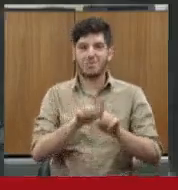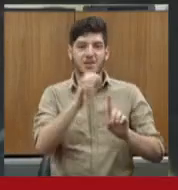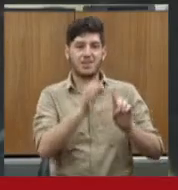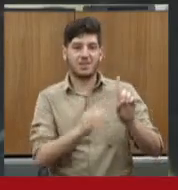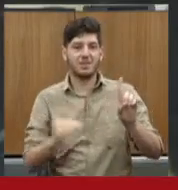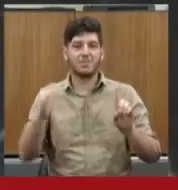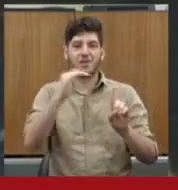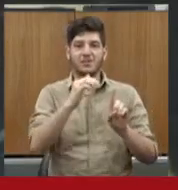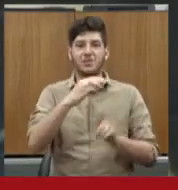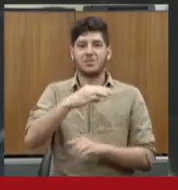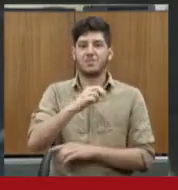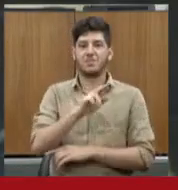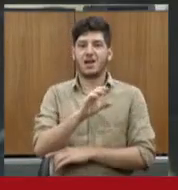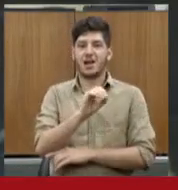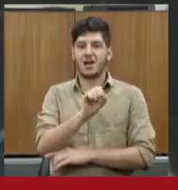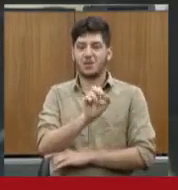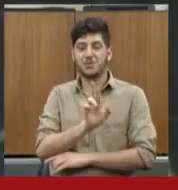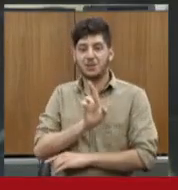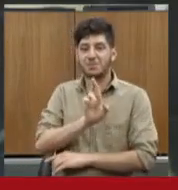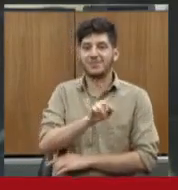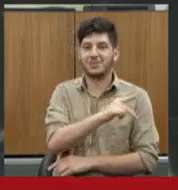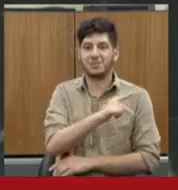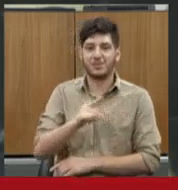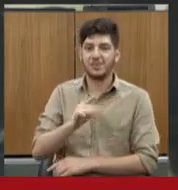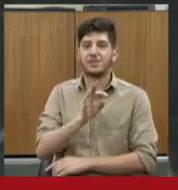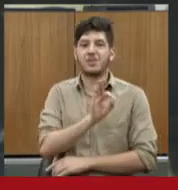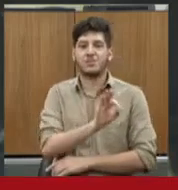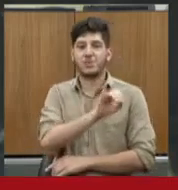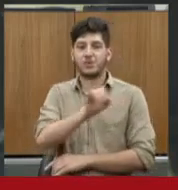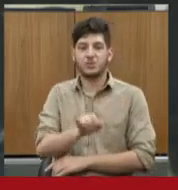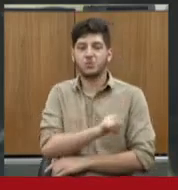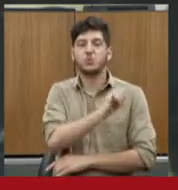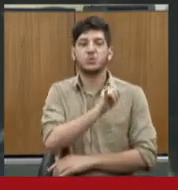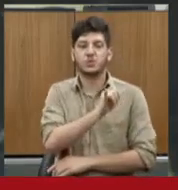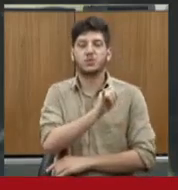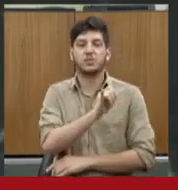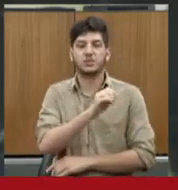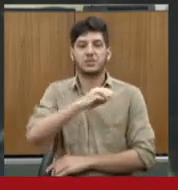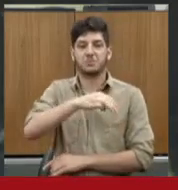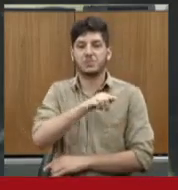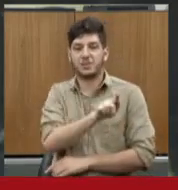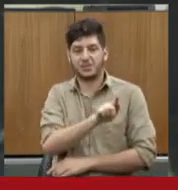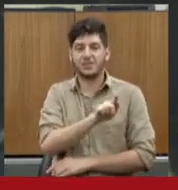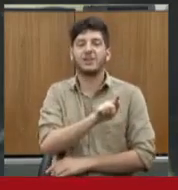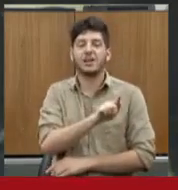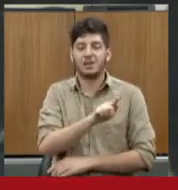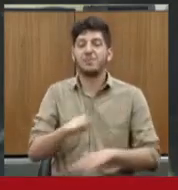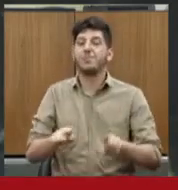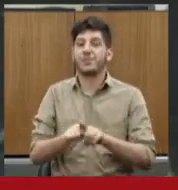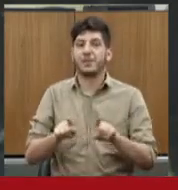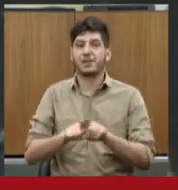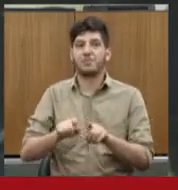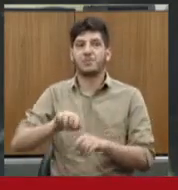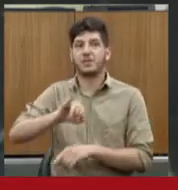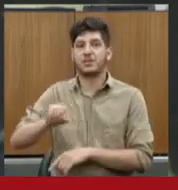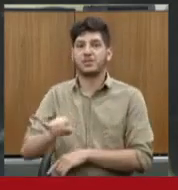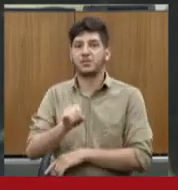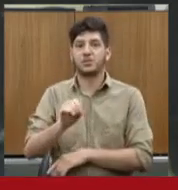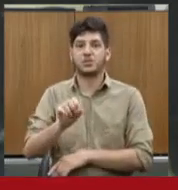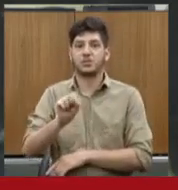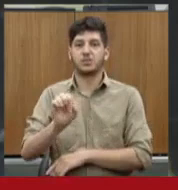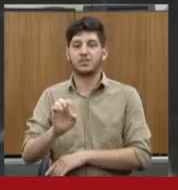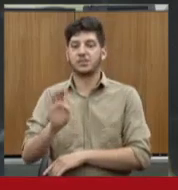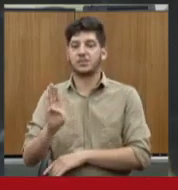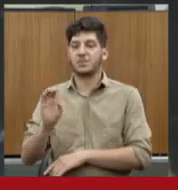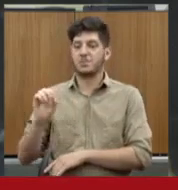Henrique, representando o nosso presidente do Tribunal de Justiça, desembargador Zé Arthur, caro José Bonifácio Borges de